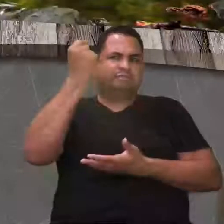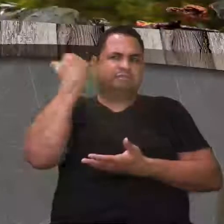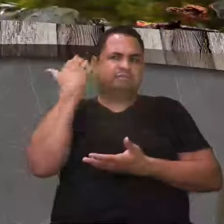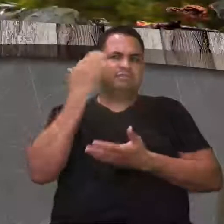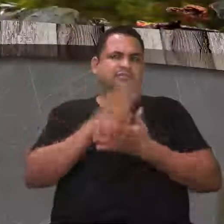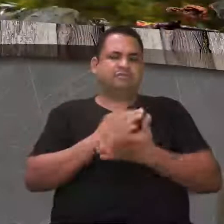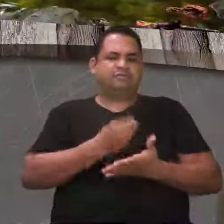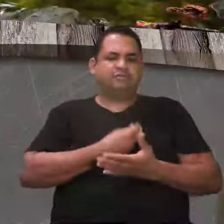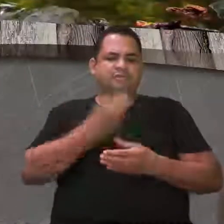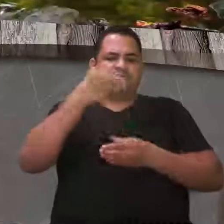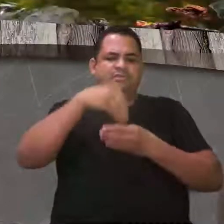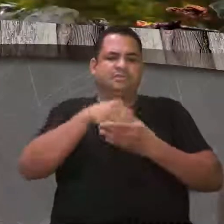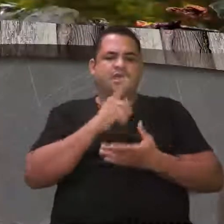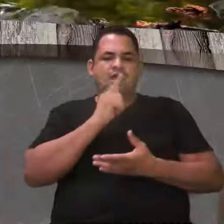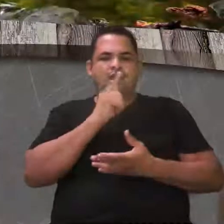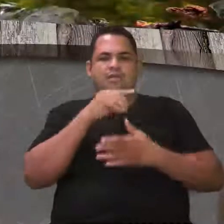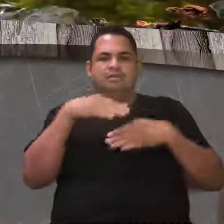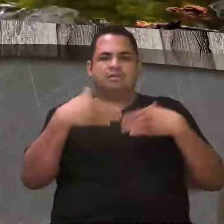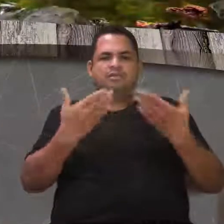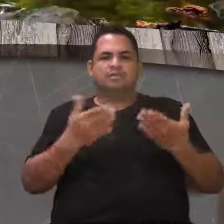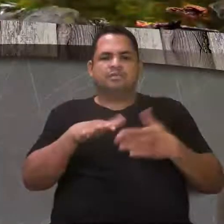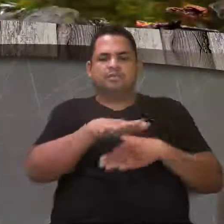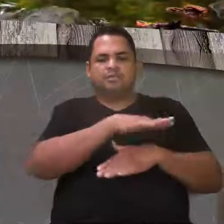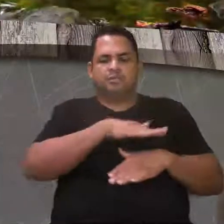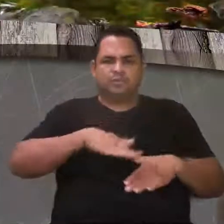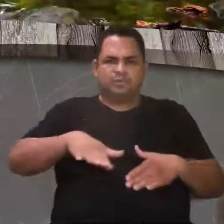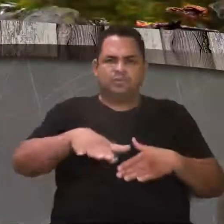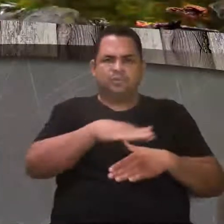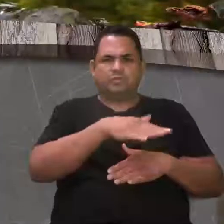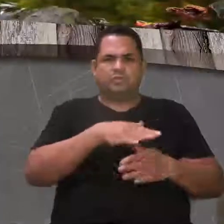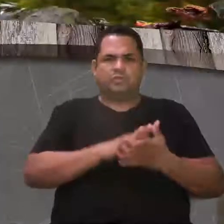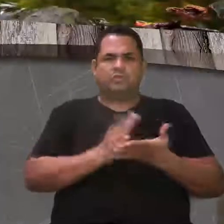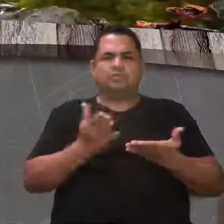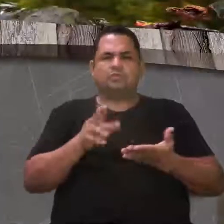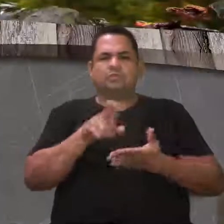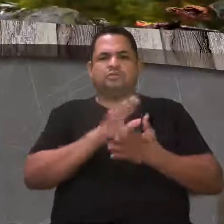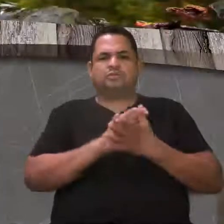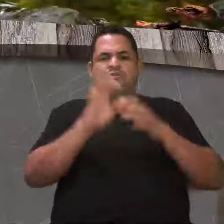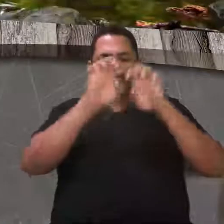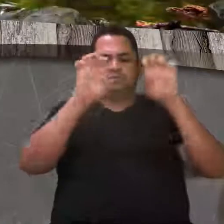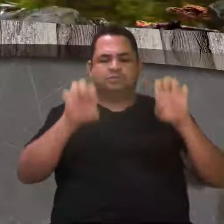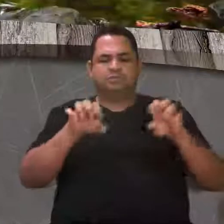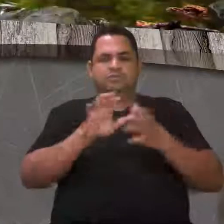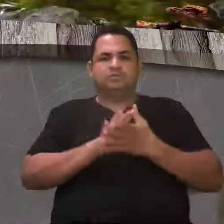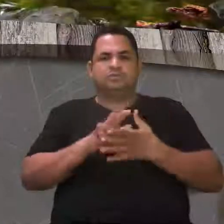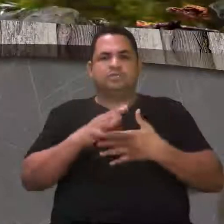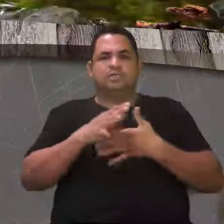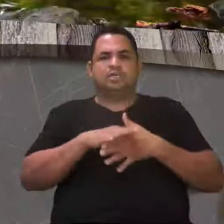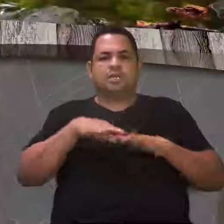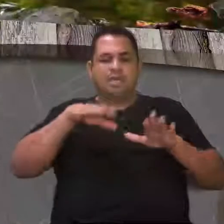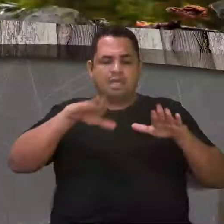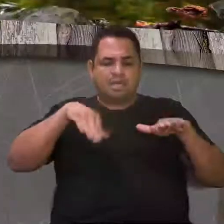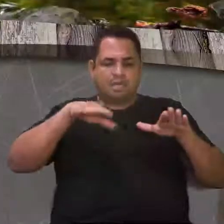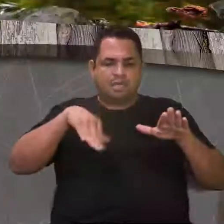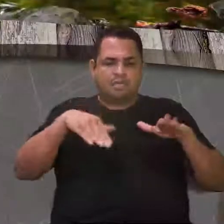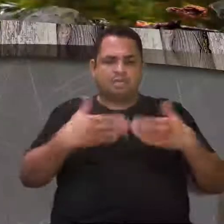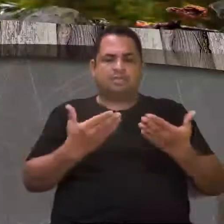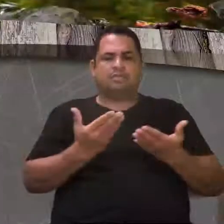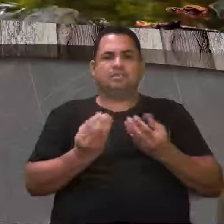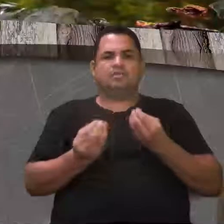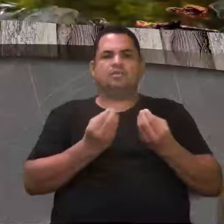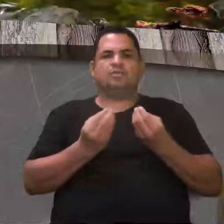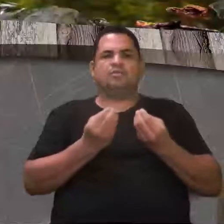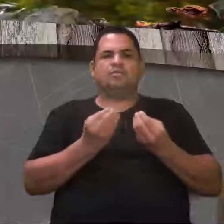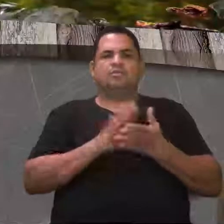água. E aí ele utilizava estruturas para nadar. Porque ele estava dentro da água, como é que ele